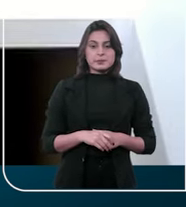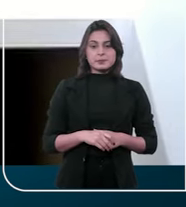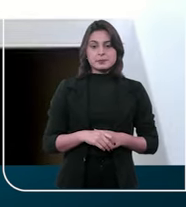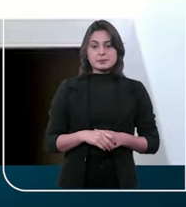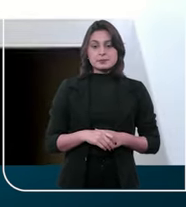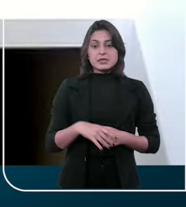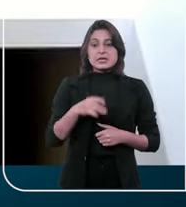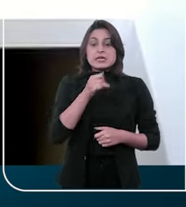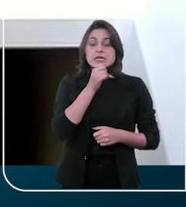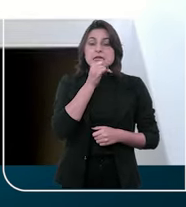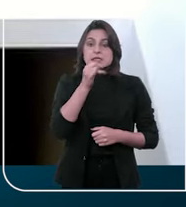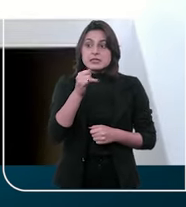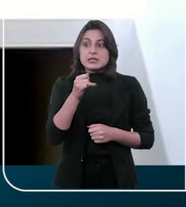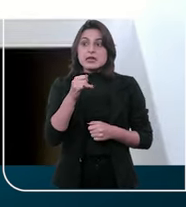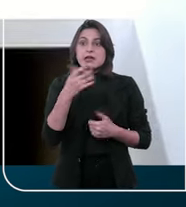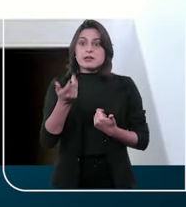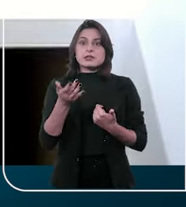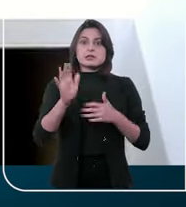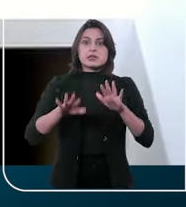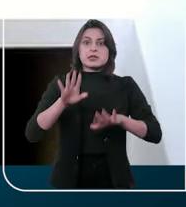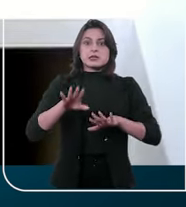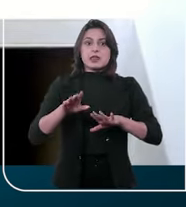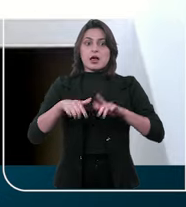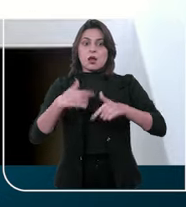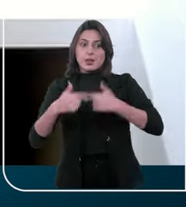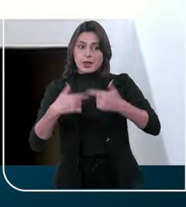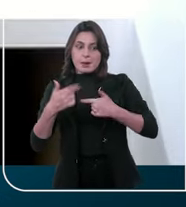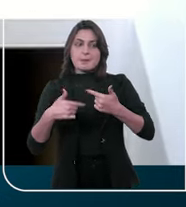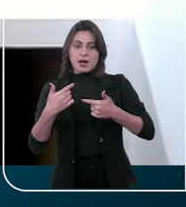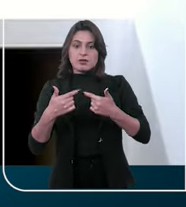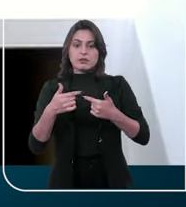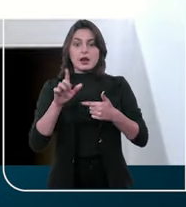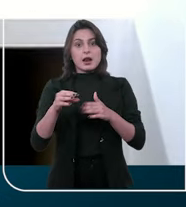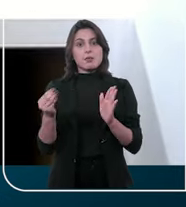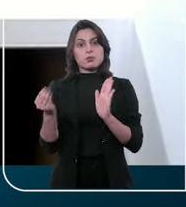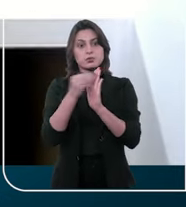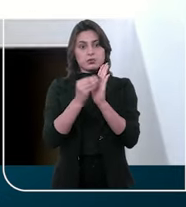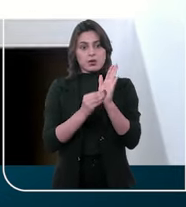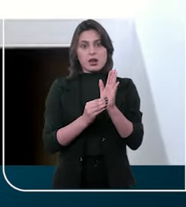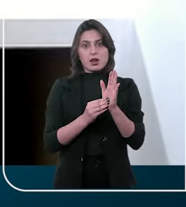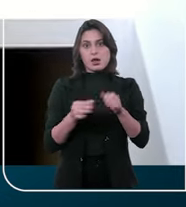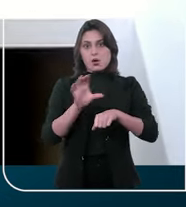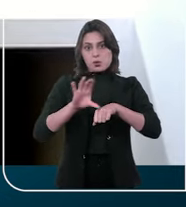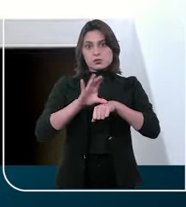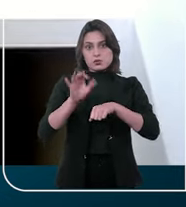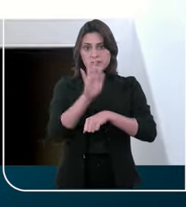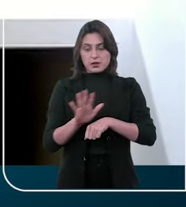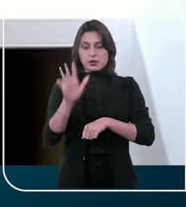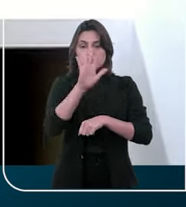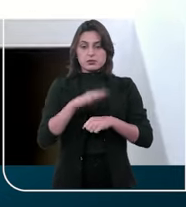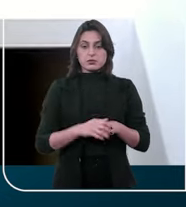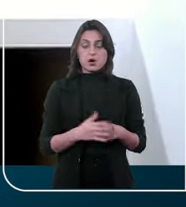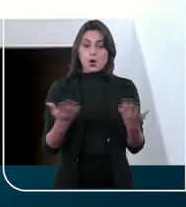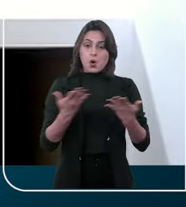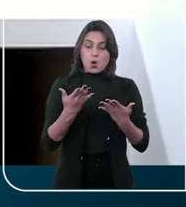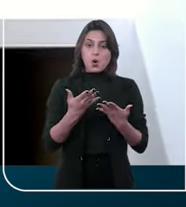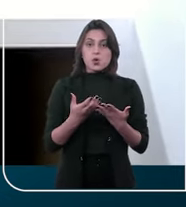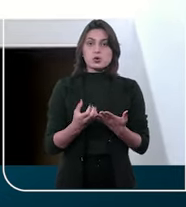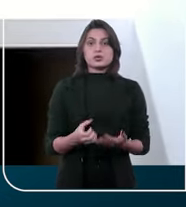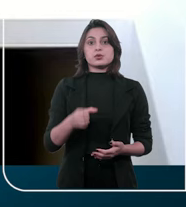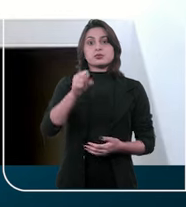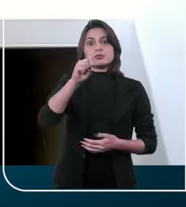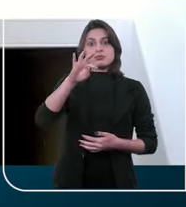ele predominantemente vai estar previsto na Constituição Federal. E hoje o Supremo Tribunal Federal tem avançado cada vez mais na